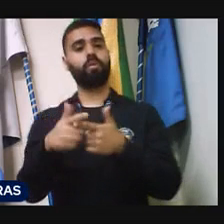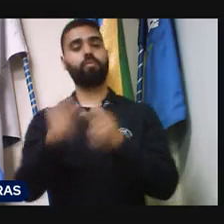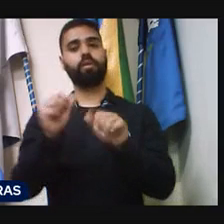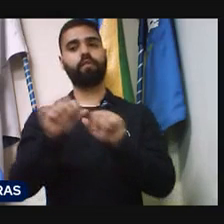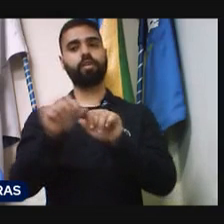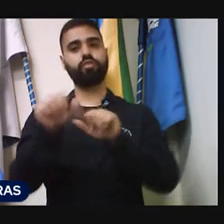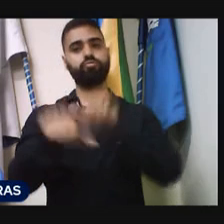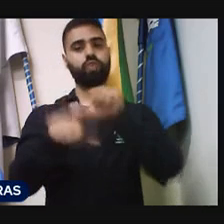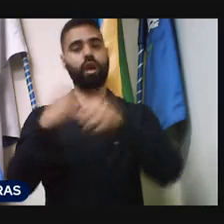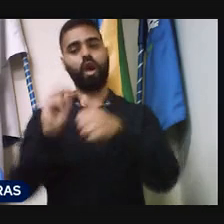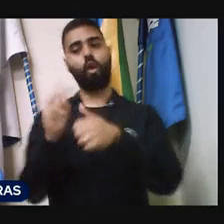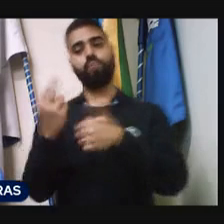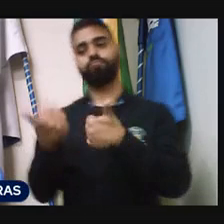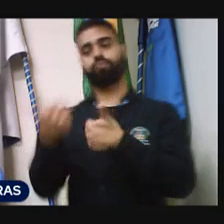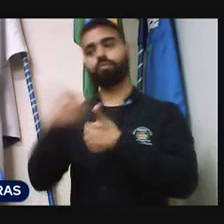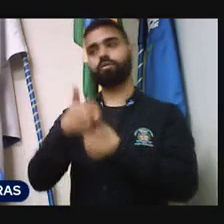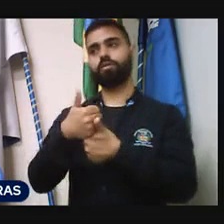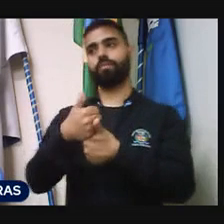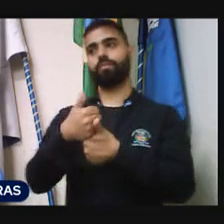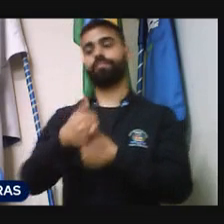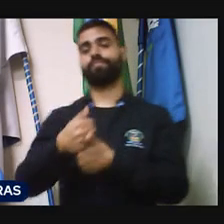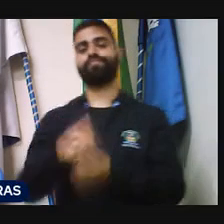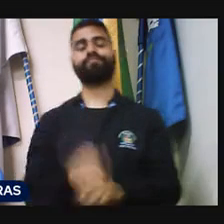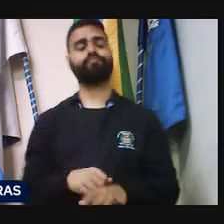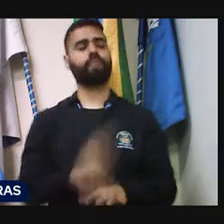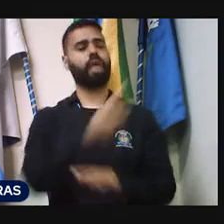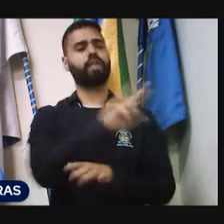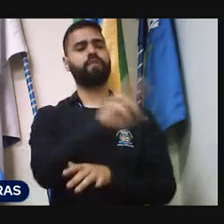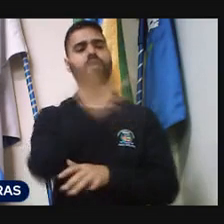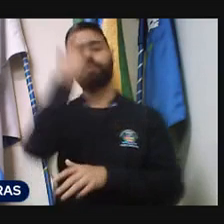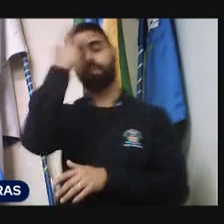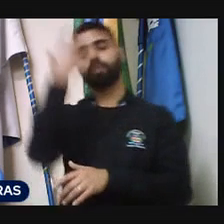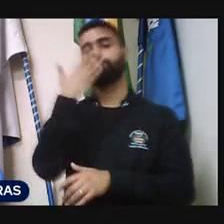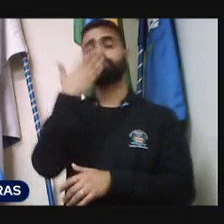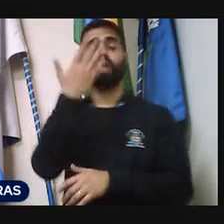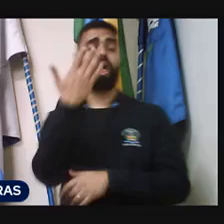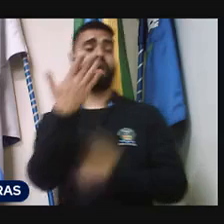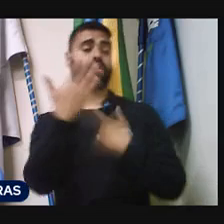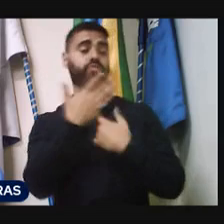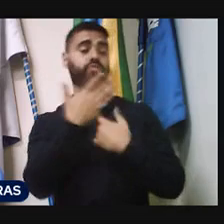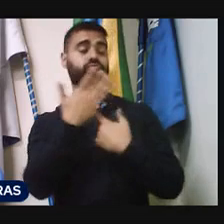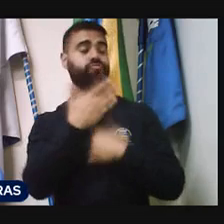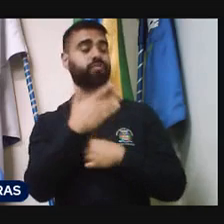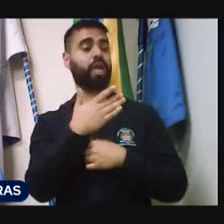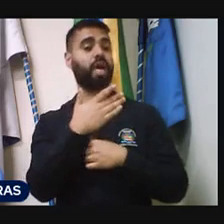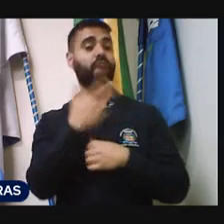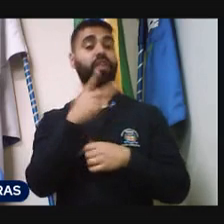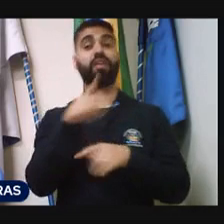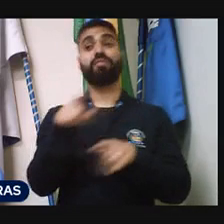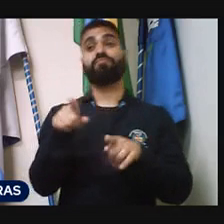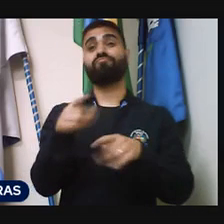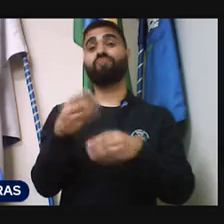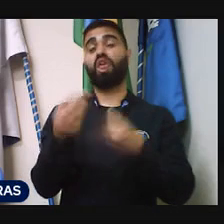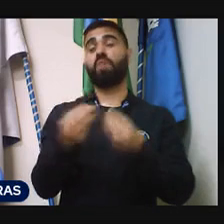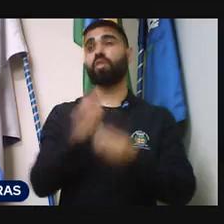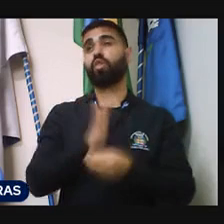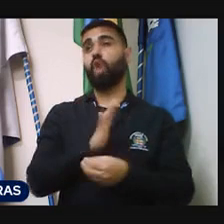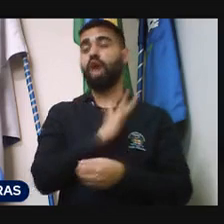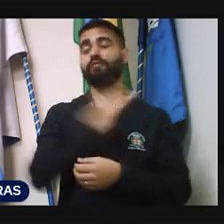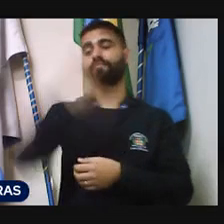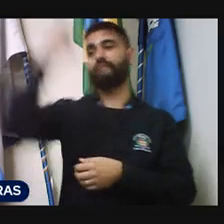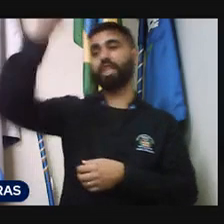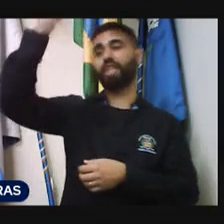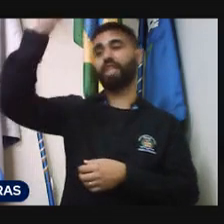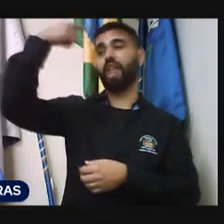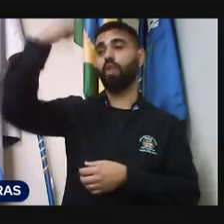pronta substituição diversos moradores desses bairros tem procurado desses dias queixando-se do Estado preparo da iluminação pública